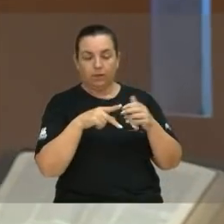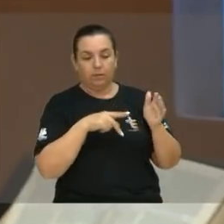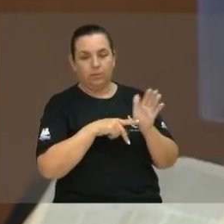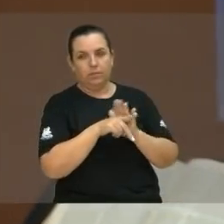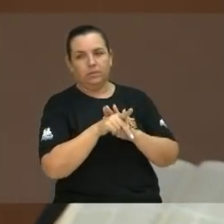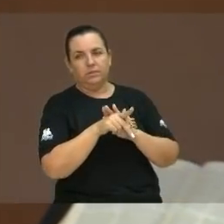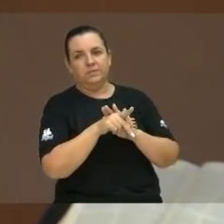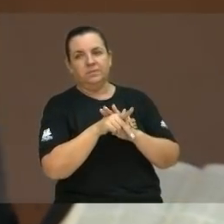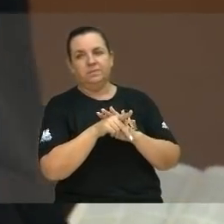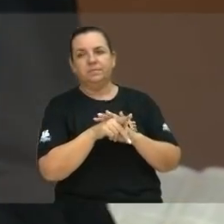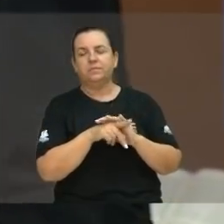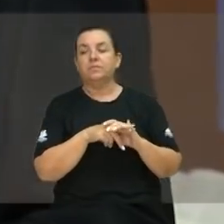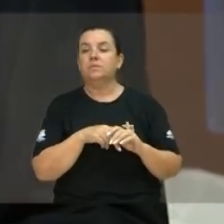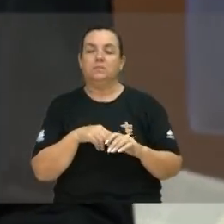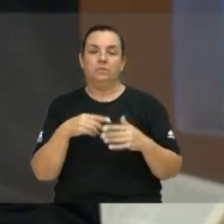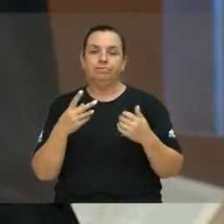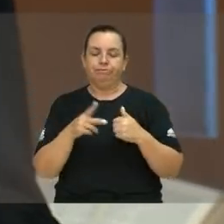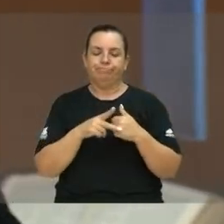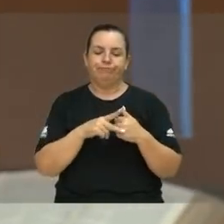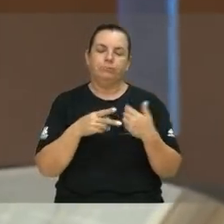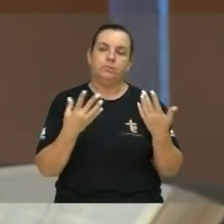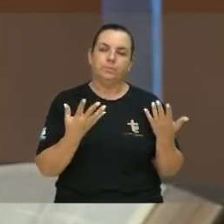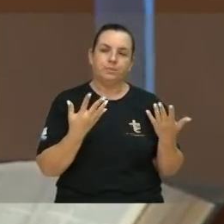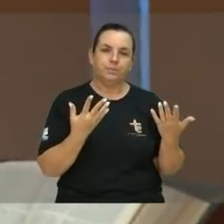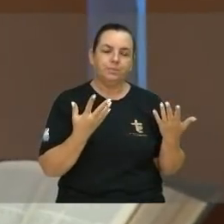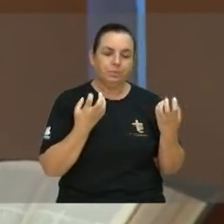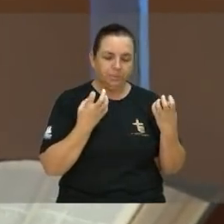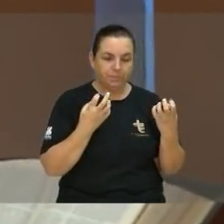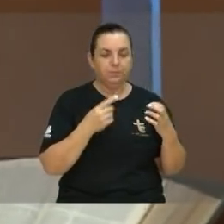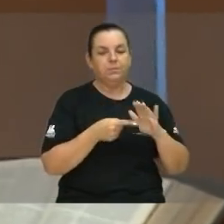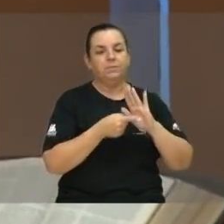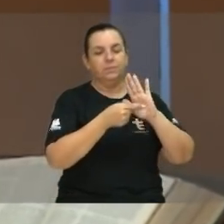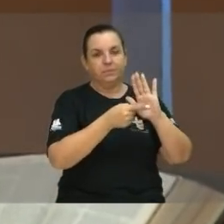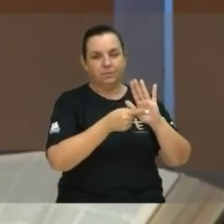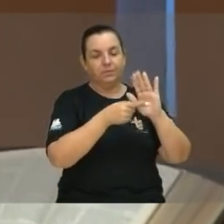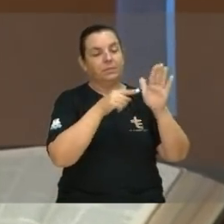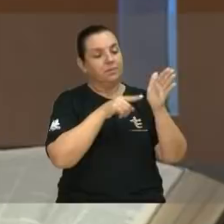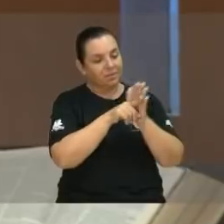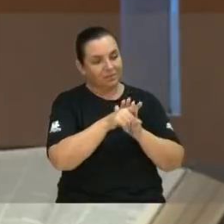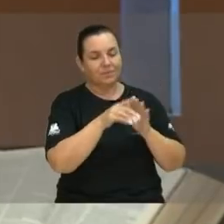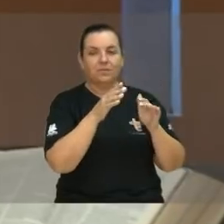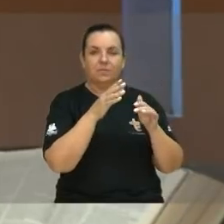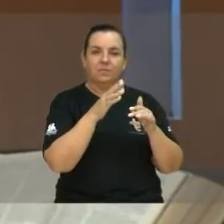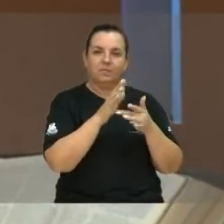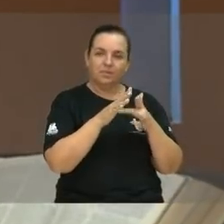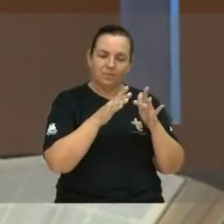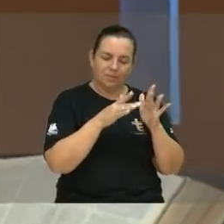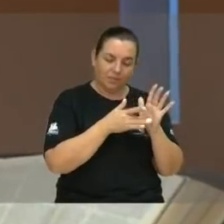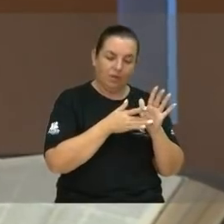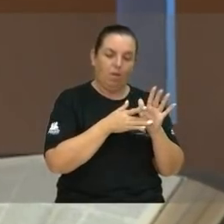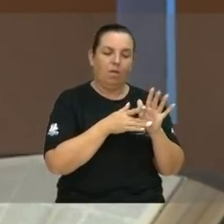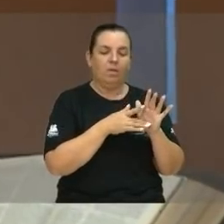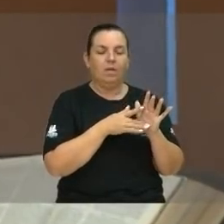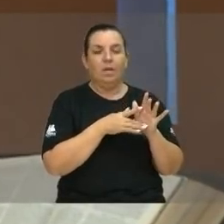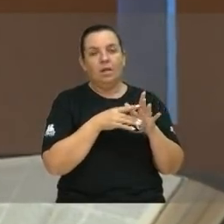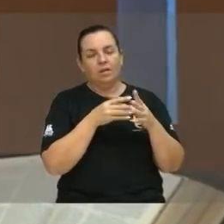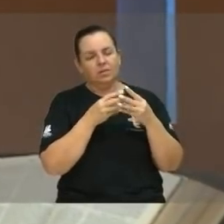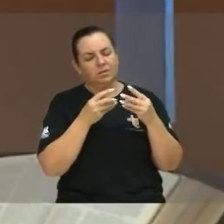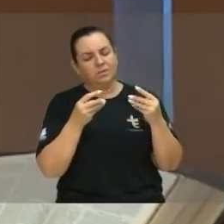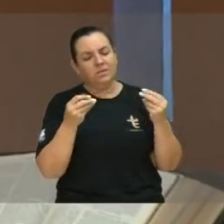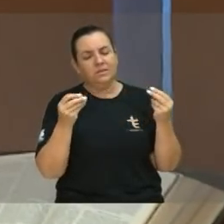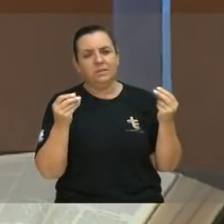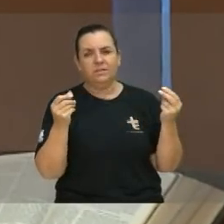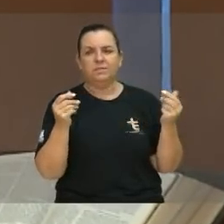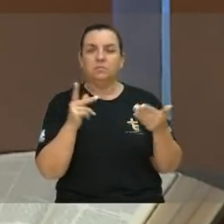todo cheio de boas disposições sincero e frágil é mas braço